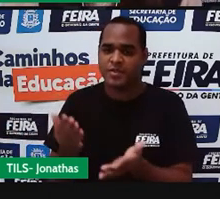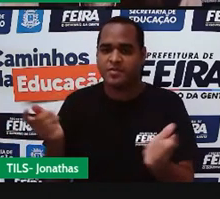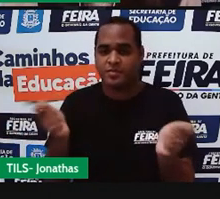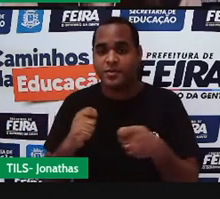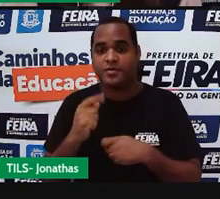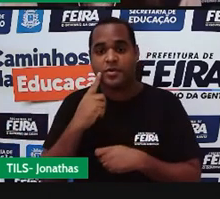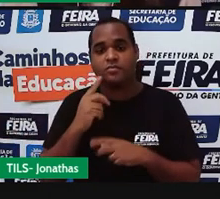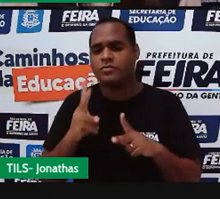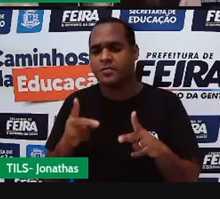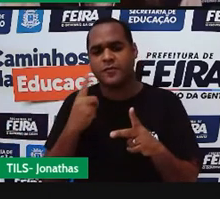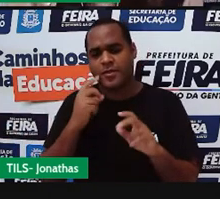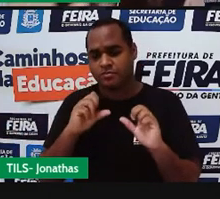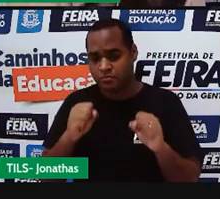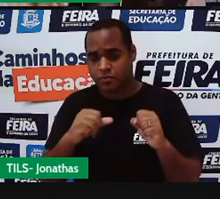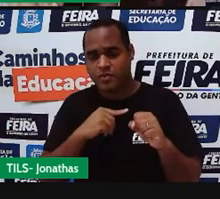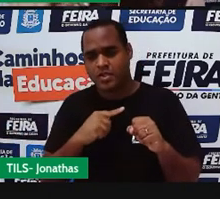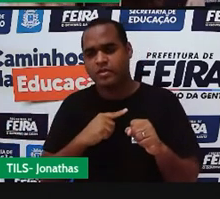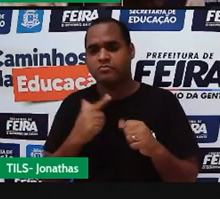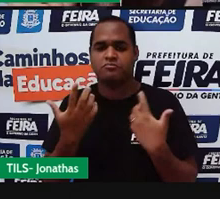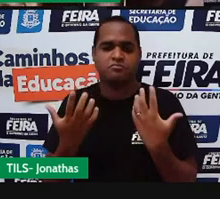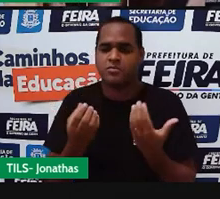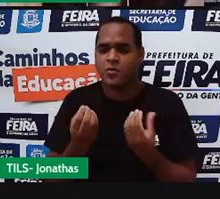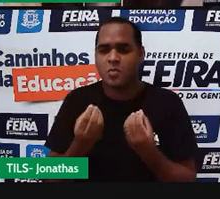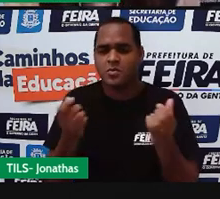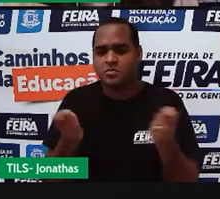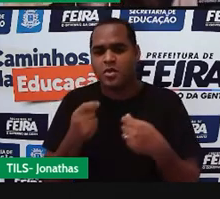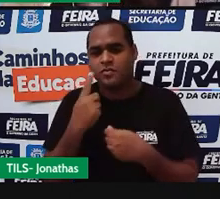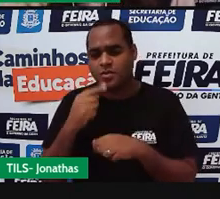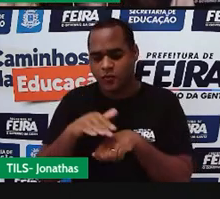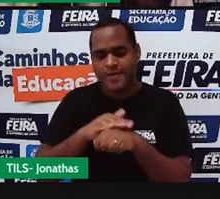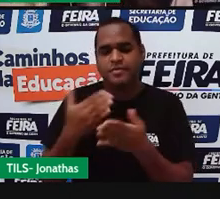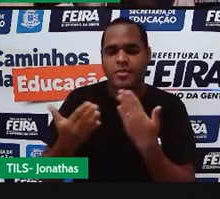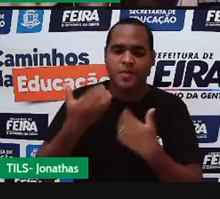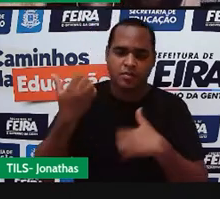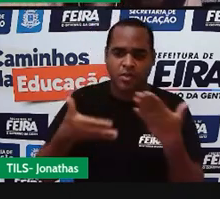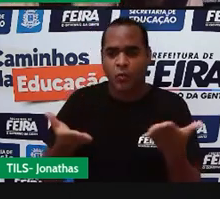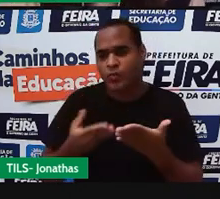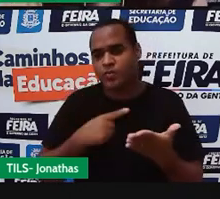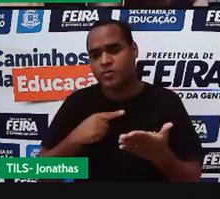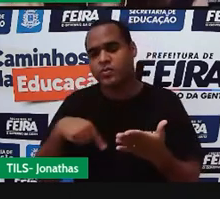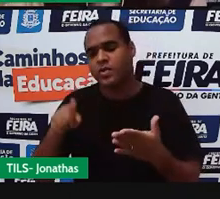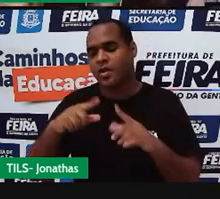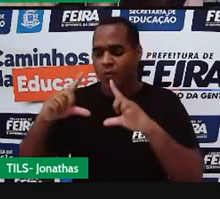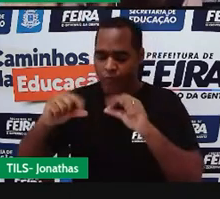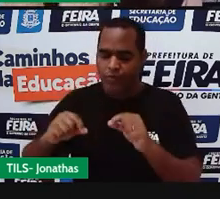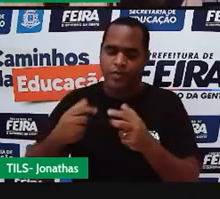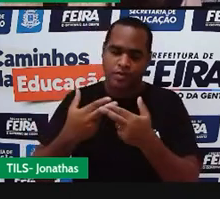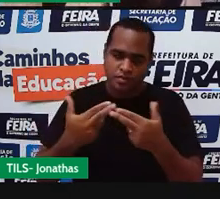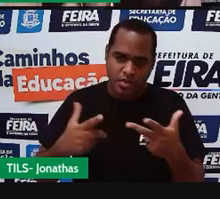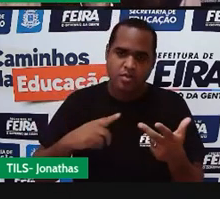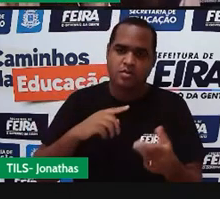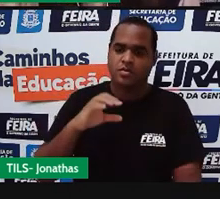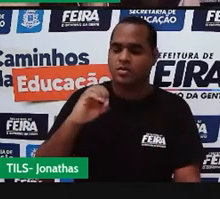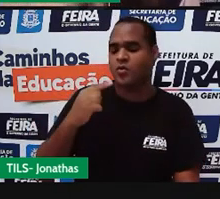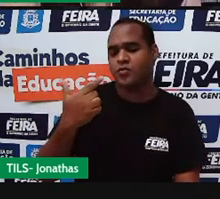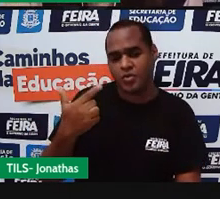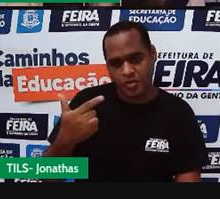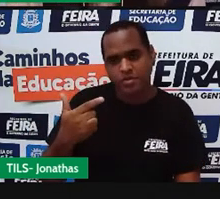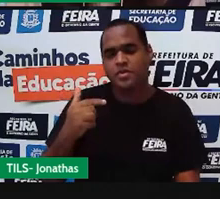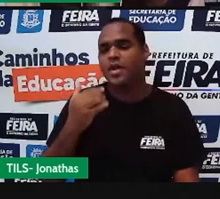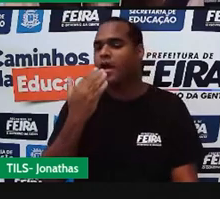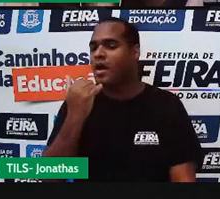planeta Então sempre que vocês fizerem alguma coisinha aí dessas que a gente conversa aqui hoje para reduzir o consumo de energia